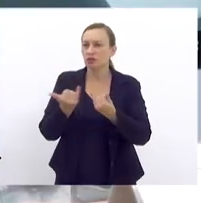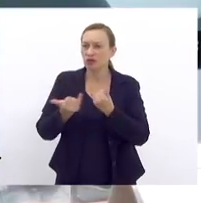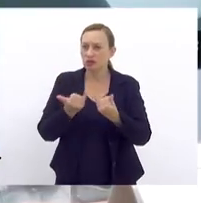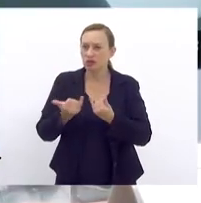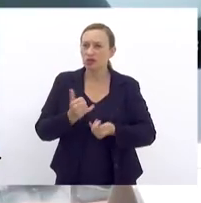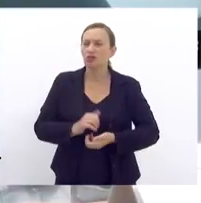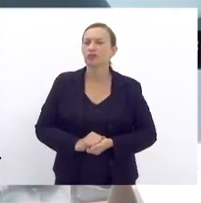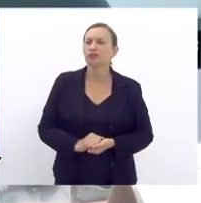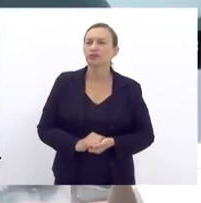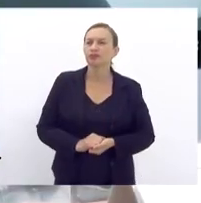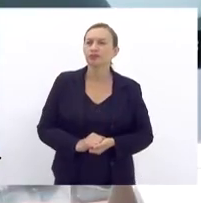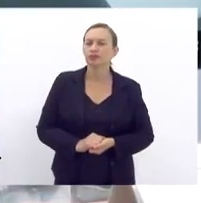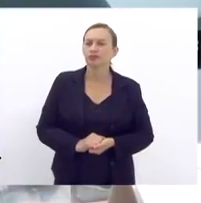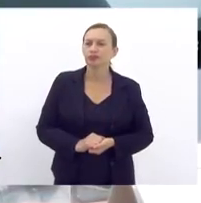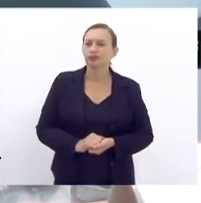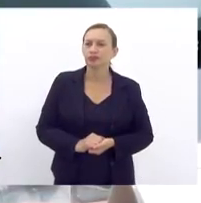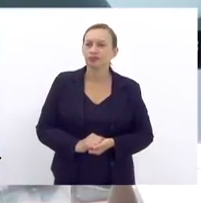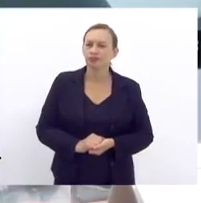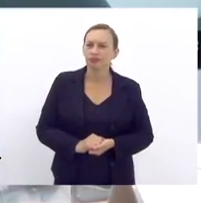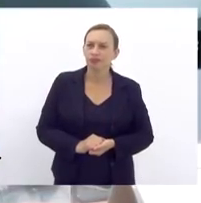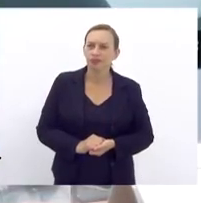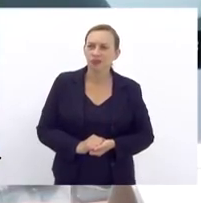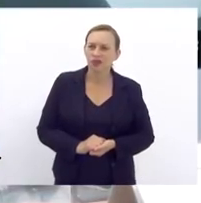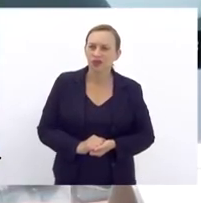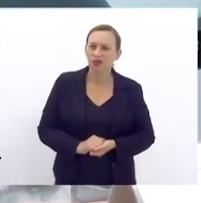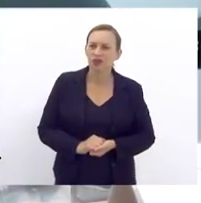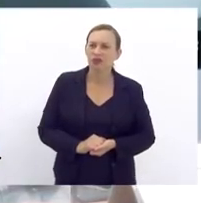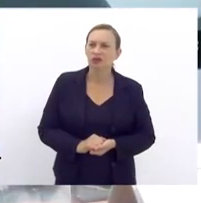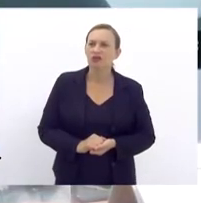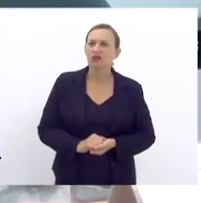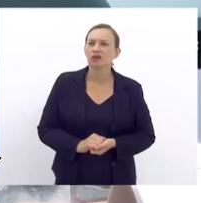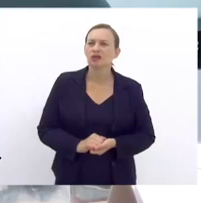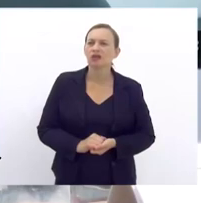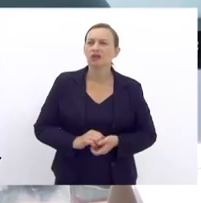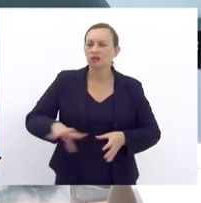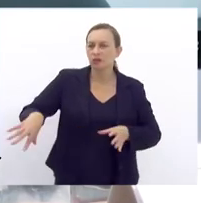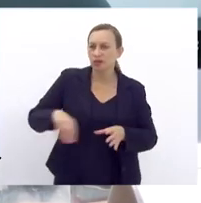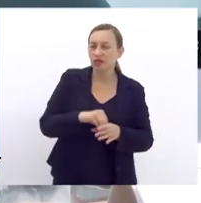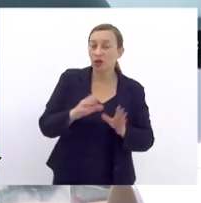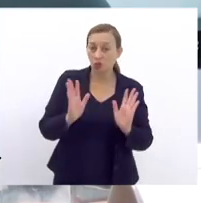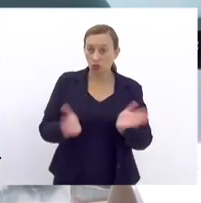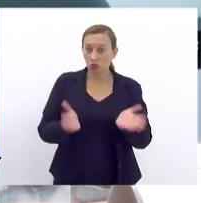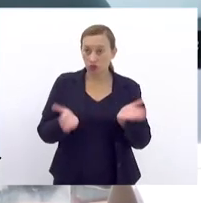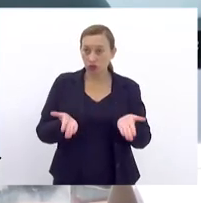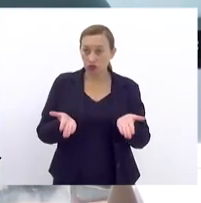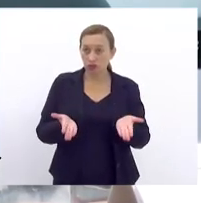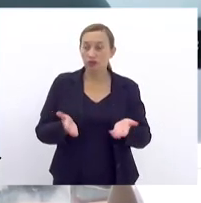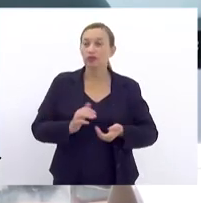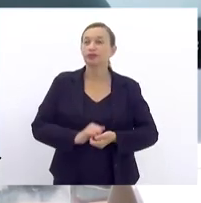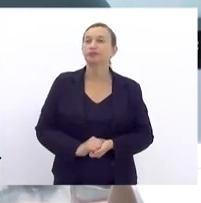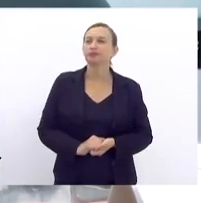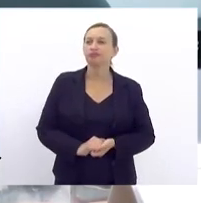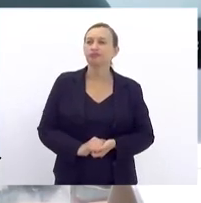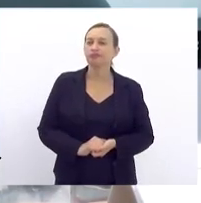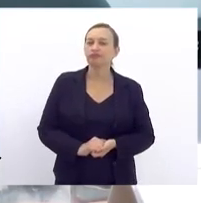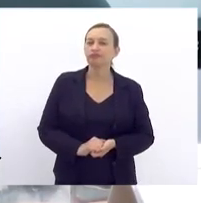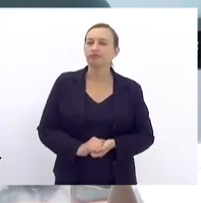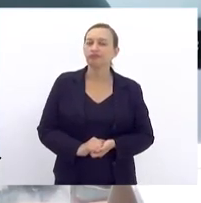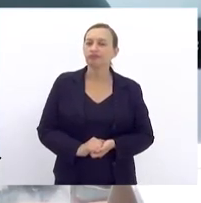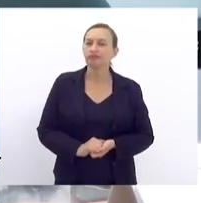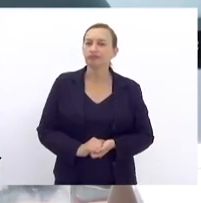partir obviamente da política que nós quisermos implementar a partir disso então esse é um